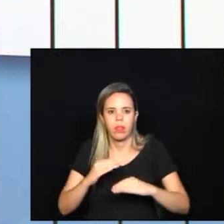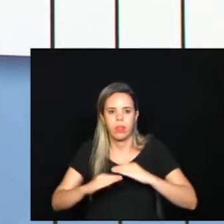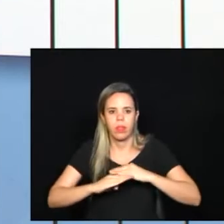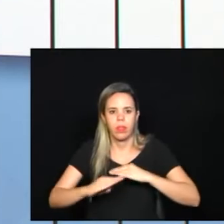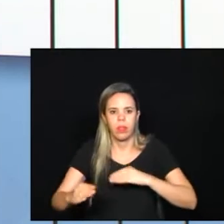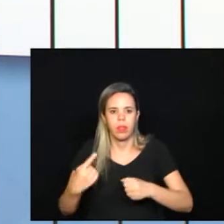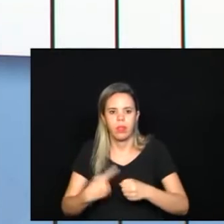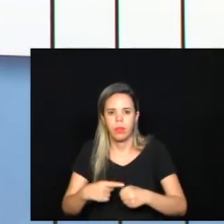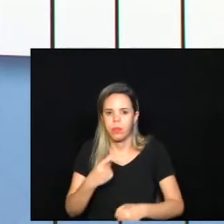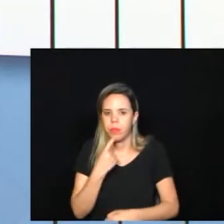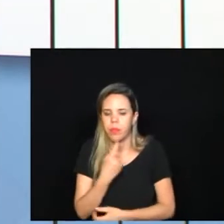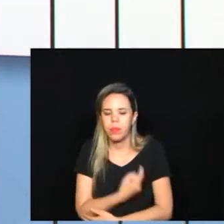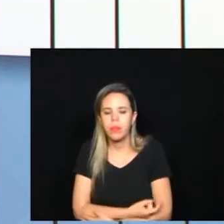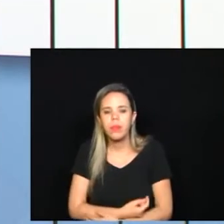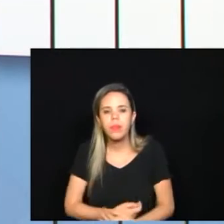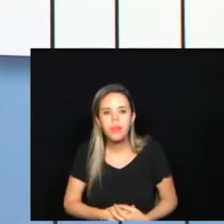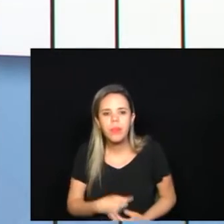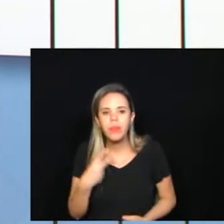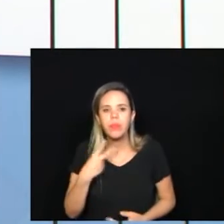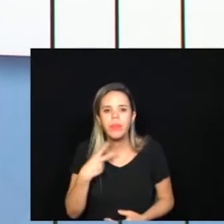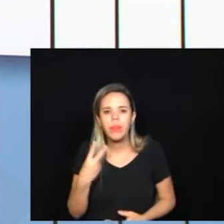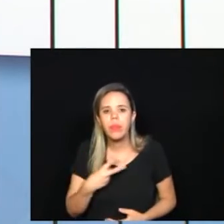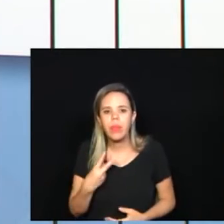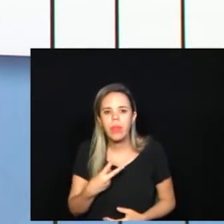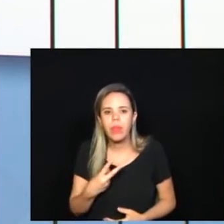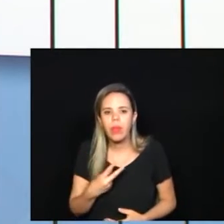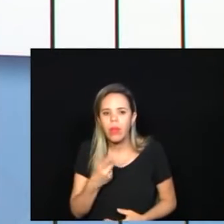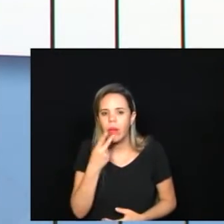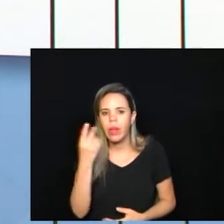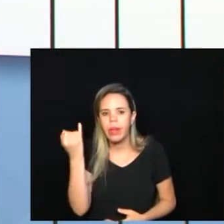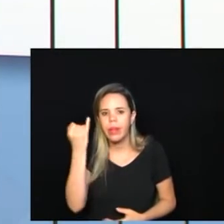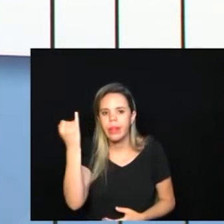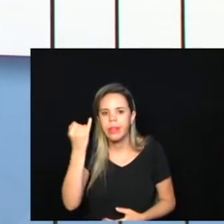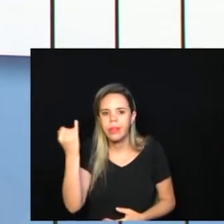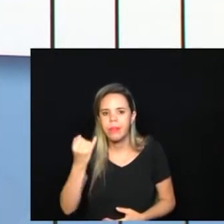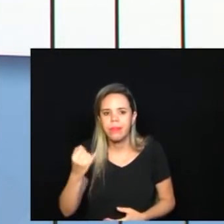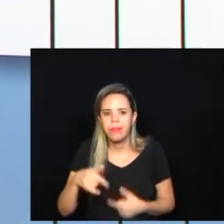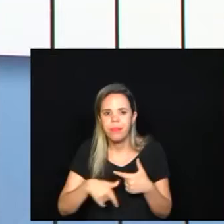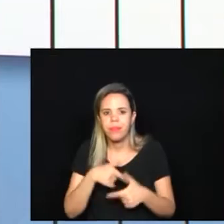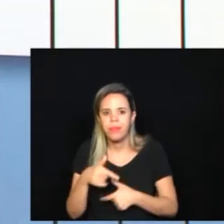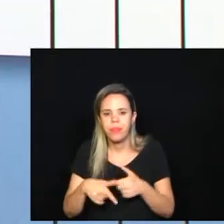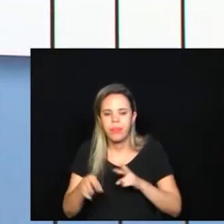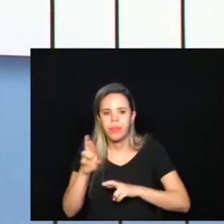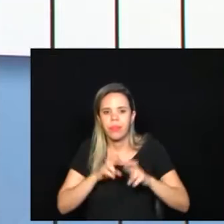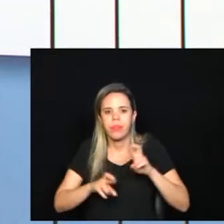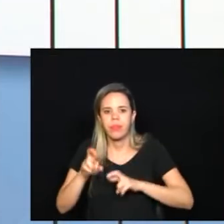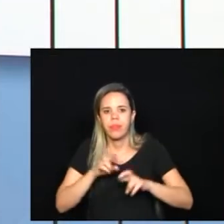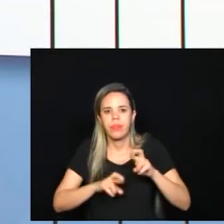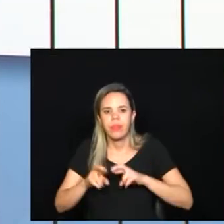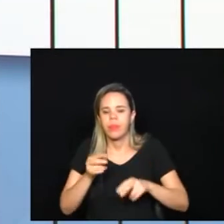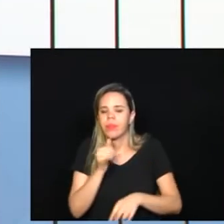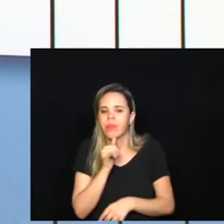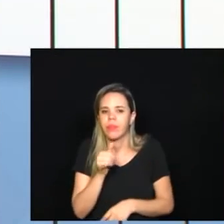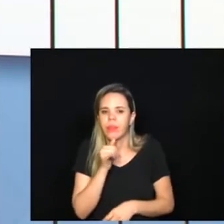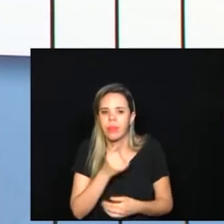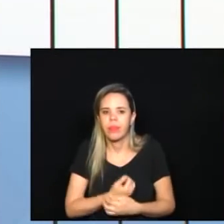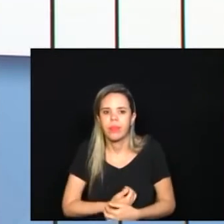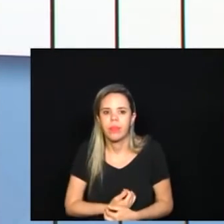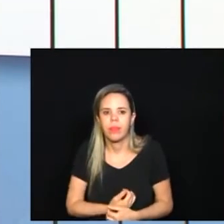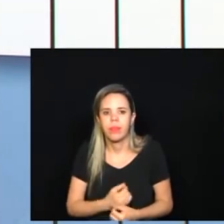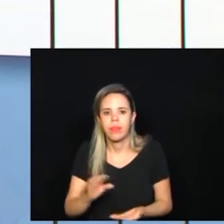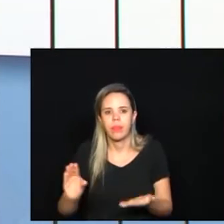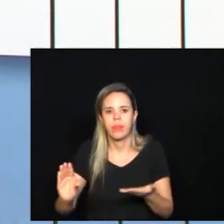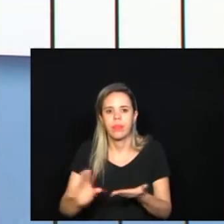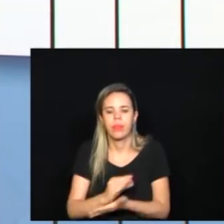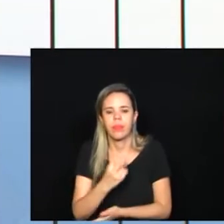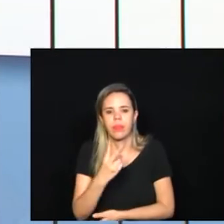no município de Campinas. O vereador ressalta a importância desta frente em fiscalizar, por exemplo, o empréstimo